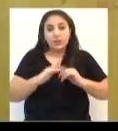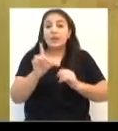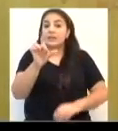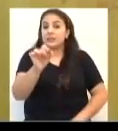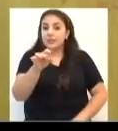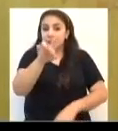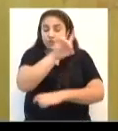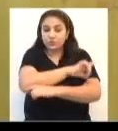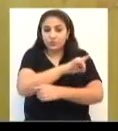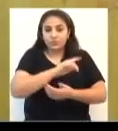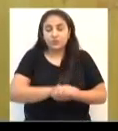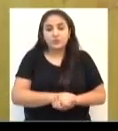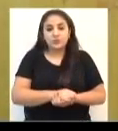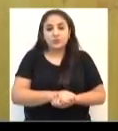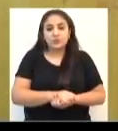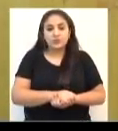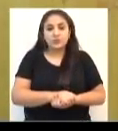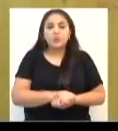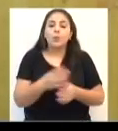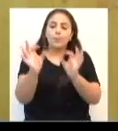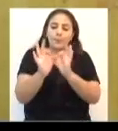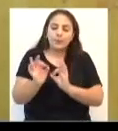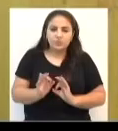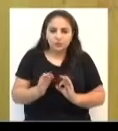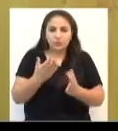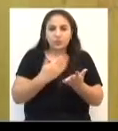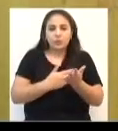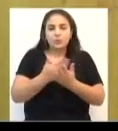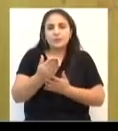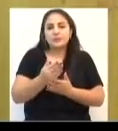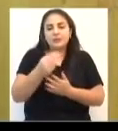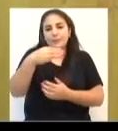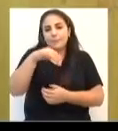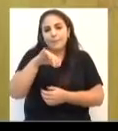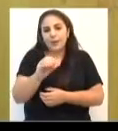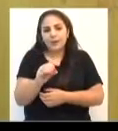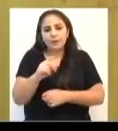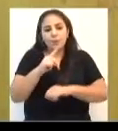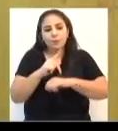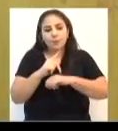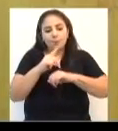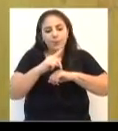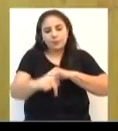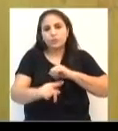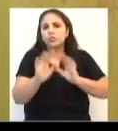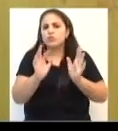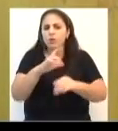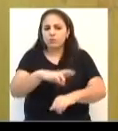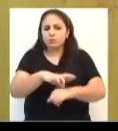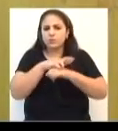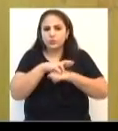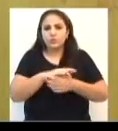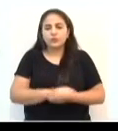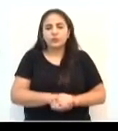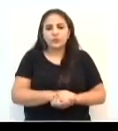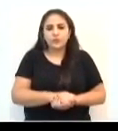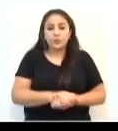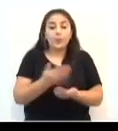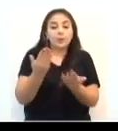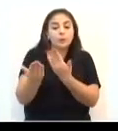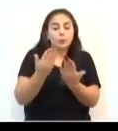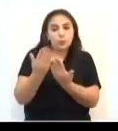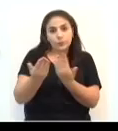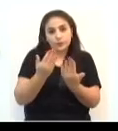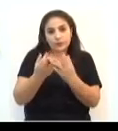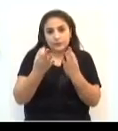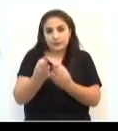né? A gente já fez esse planejamento de que no início de maio o Passo Fundo já esteja bem mais protegida do risco de uma epidemia de gripe. E uma outra dúvida